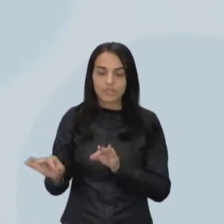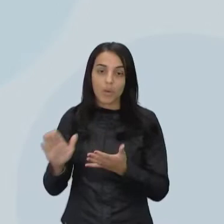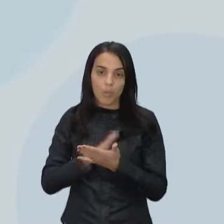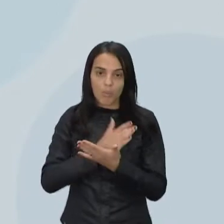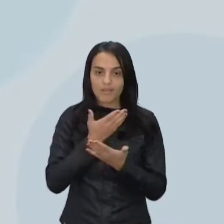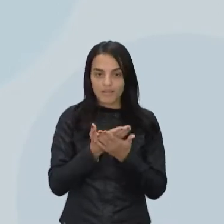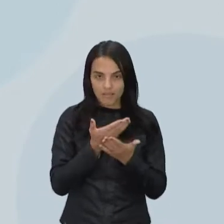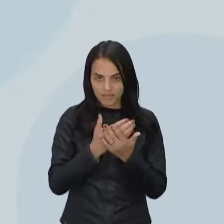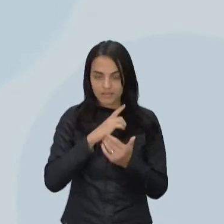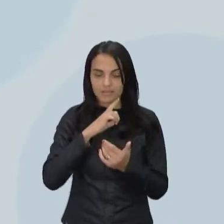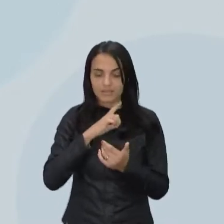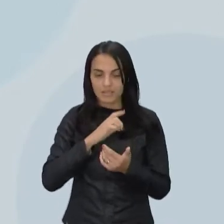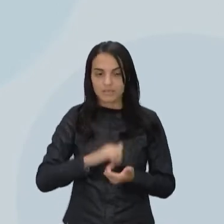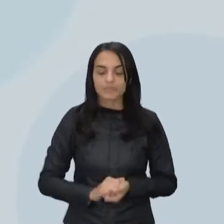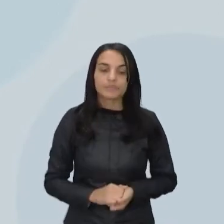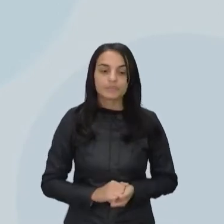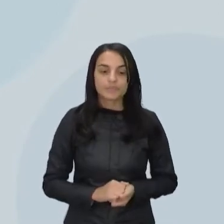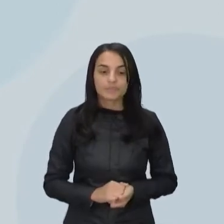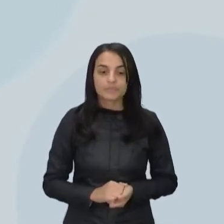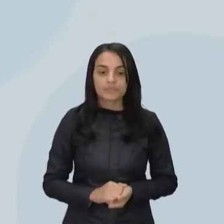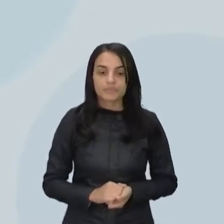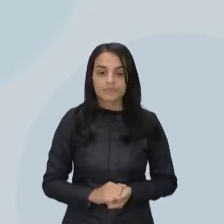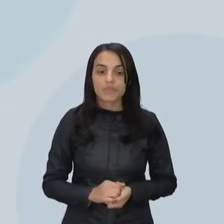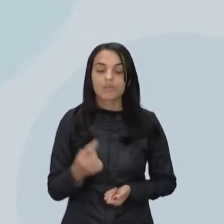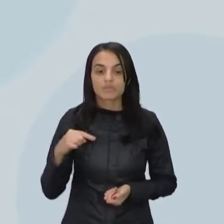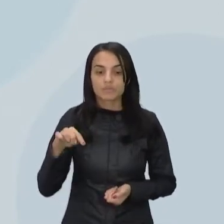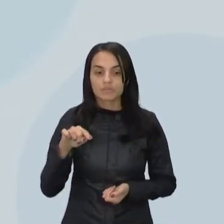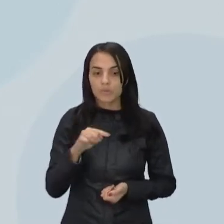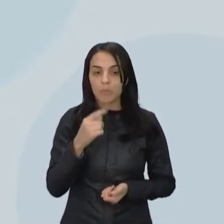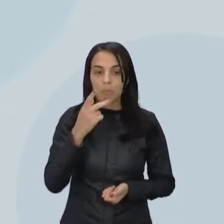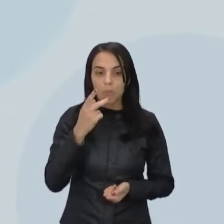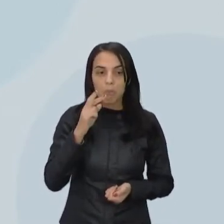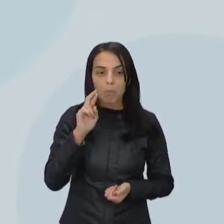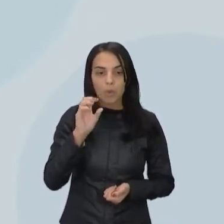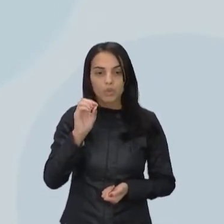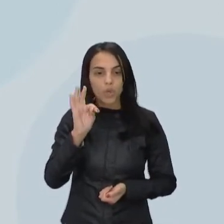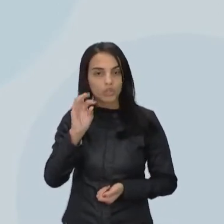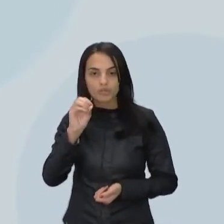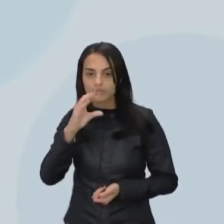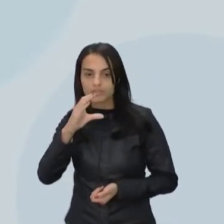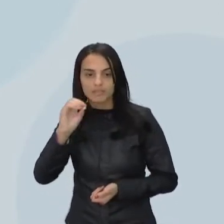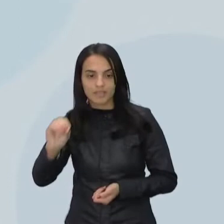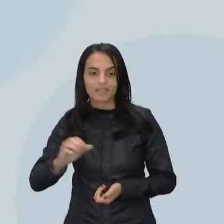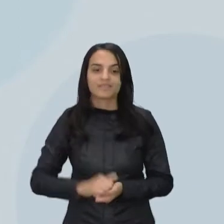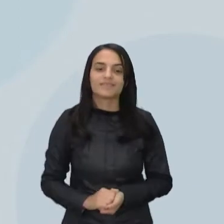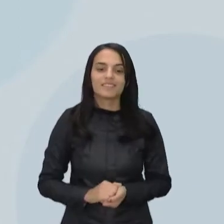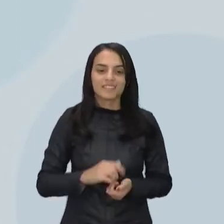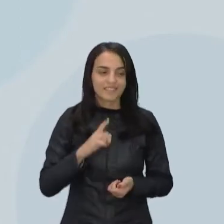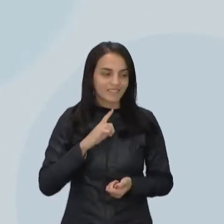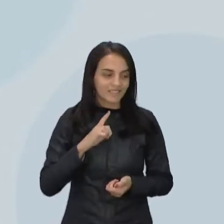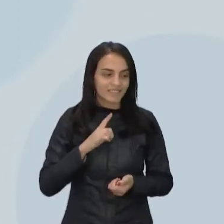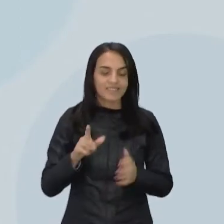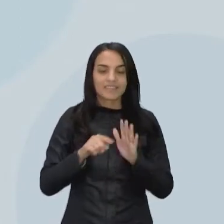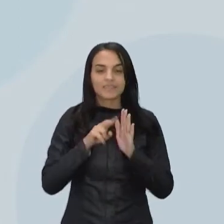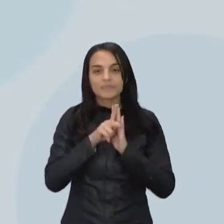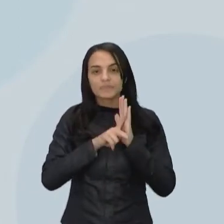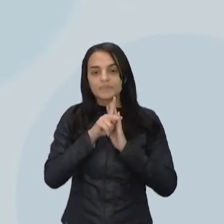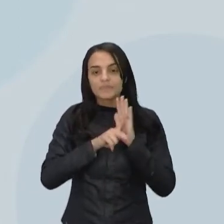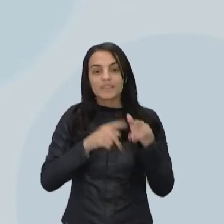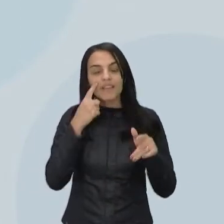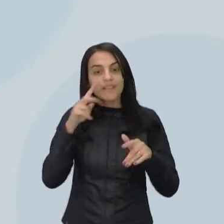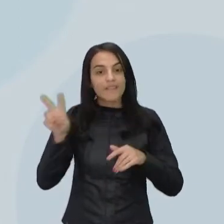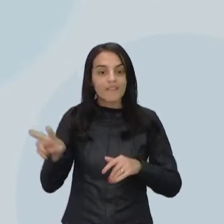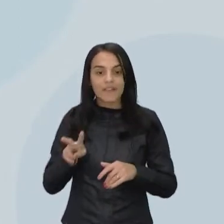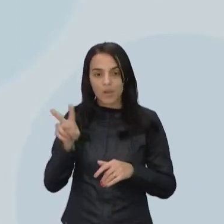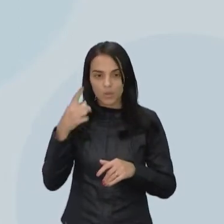aulas, da concepção do nosso protótipo, envolvendo escalas e valores